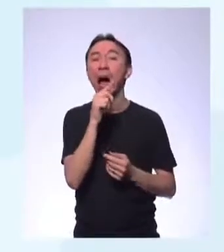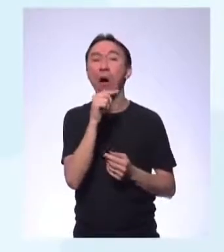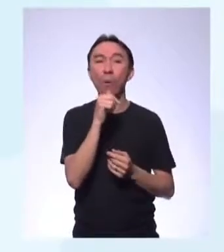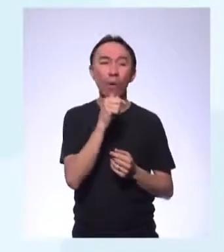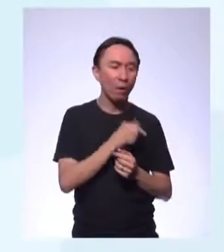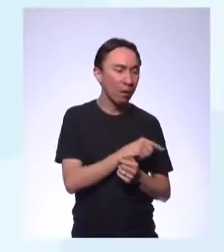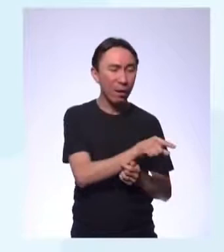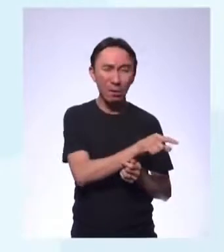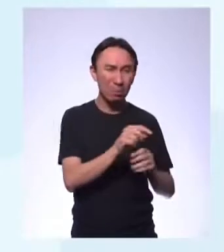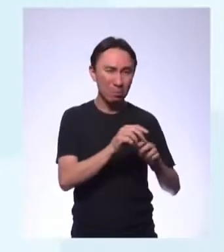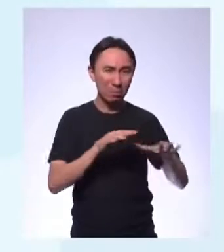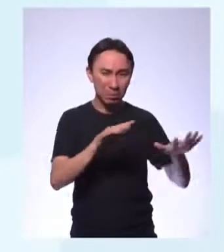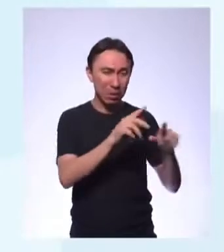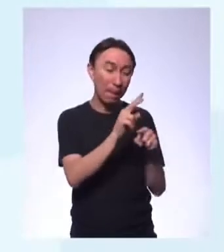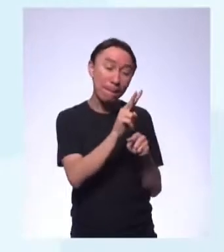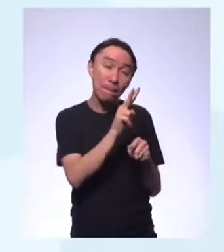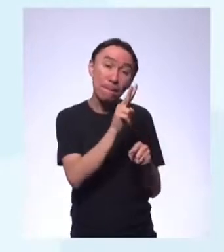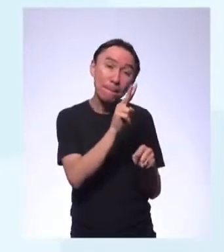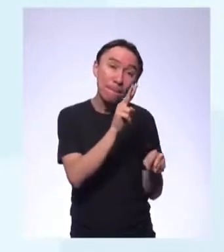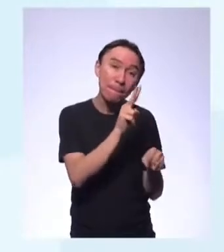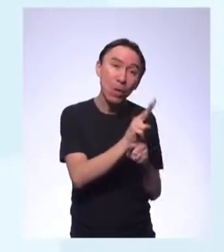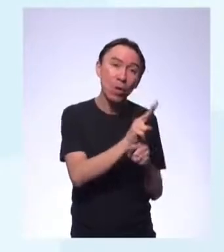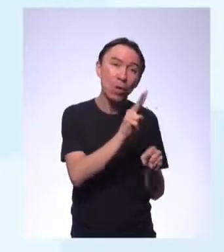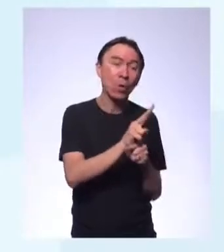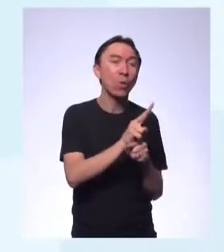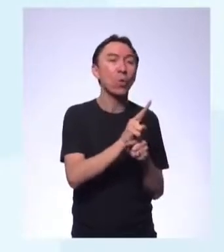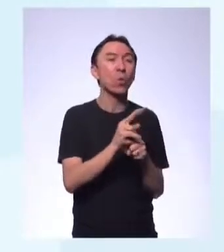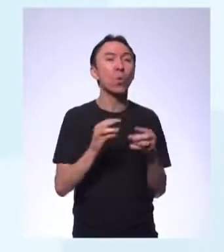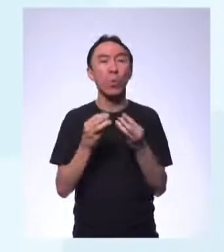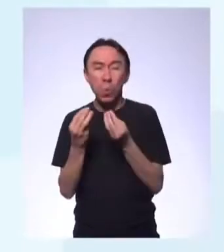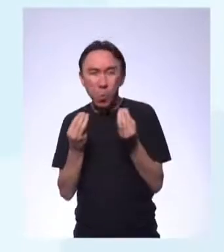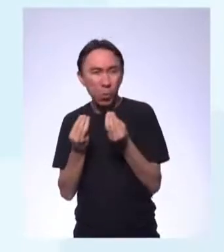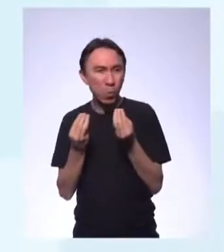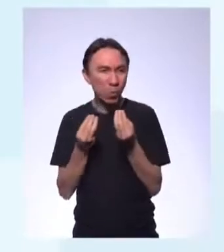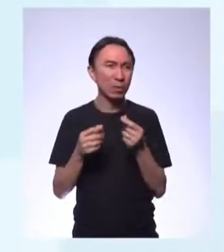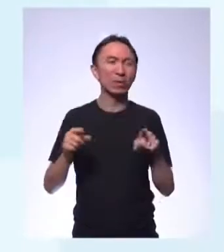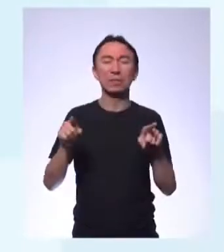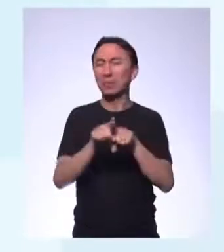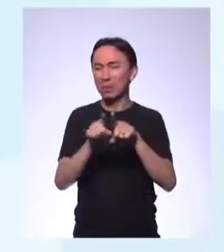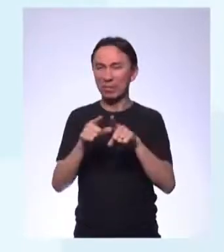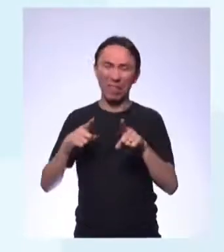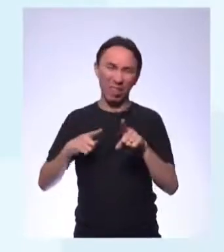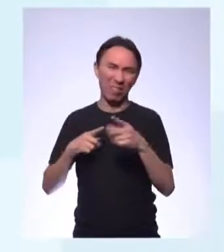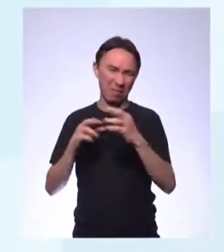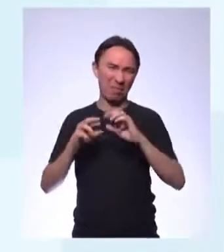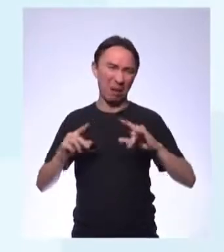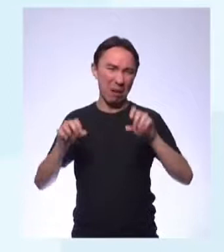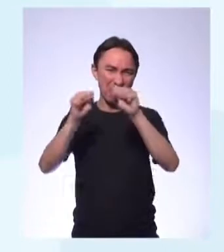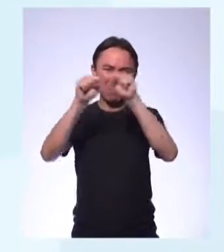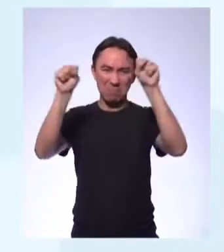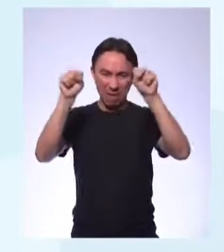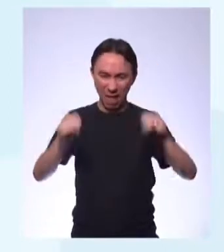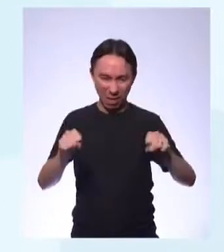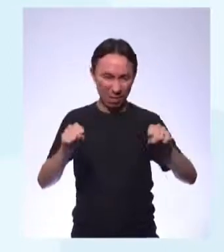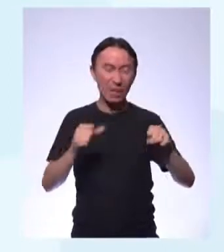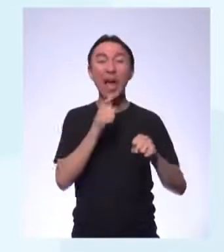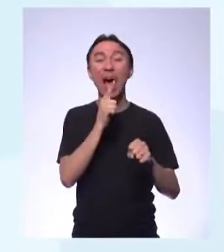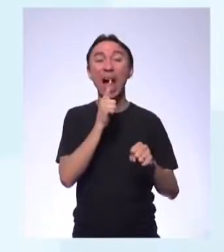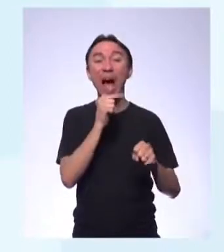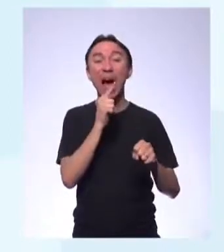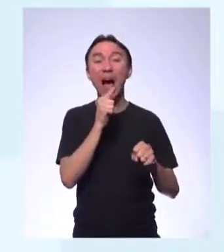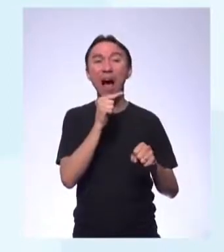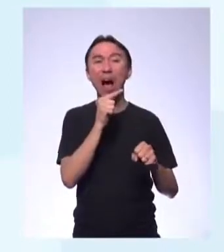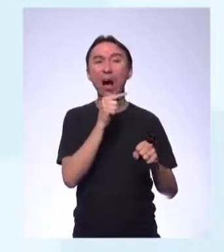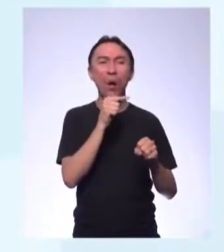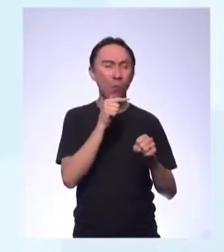bacias hidrográficas das quais fazem parte e do sistema hidrográfico como um todo. Mas aí ampliando